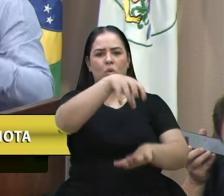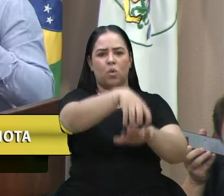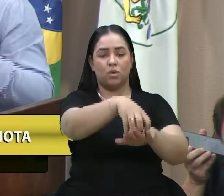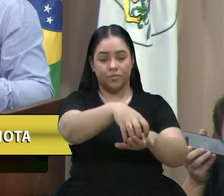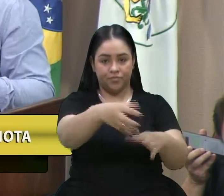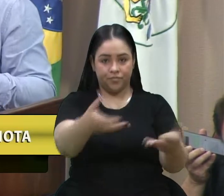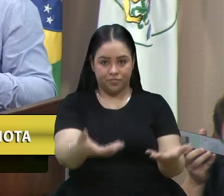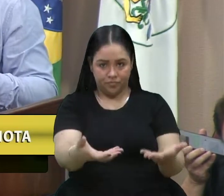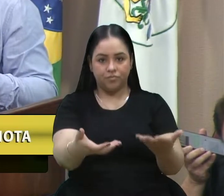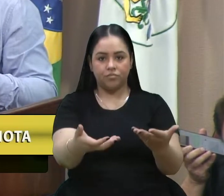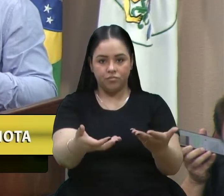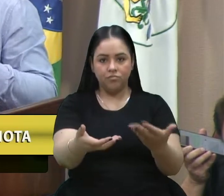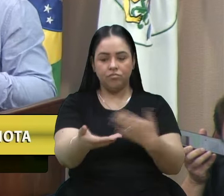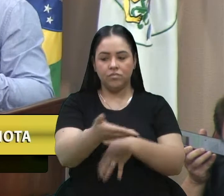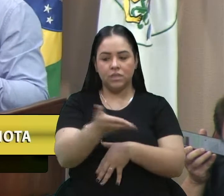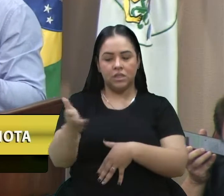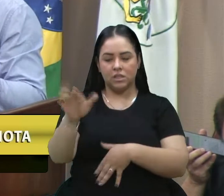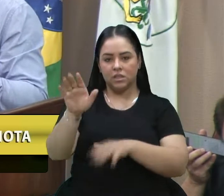Essas pessoas,